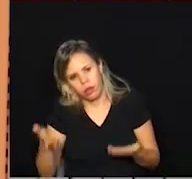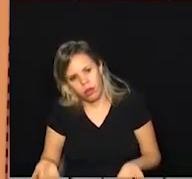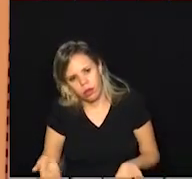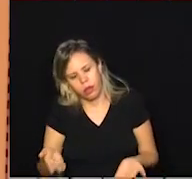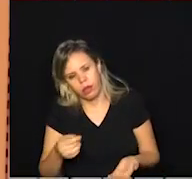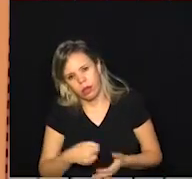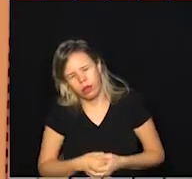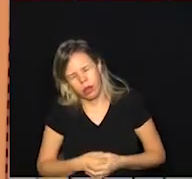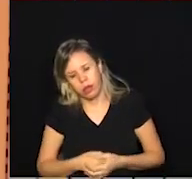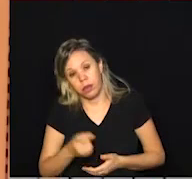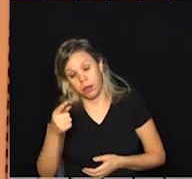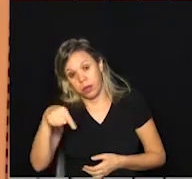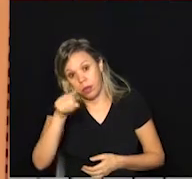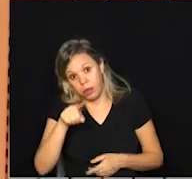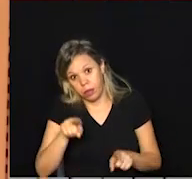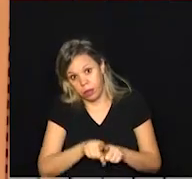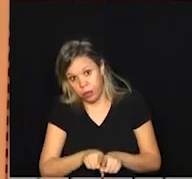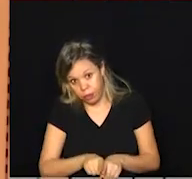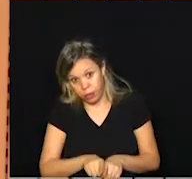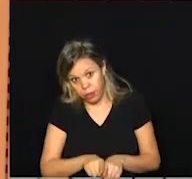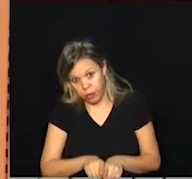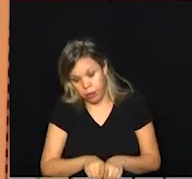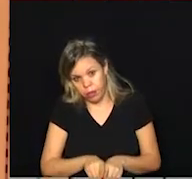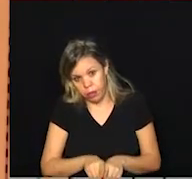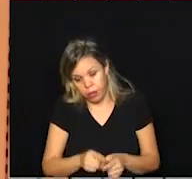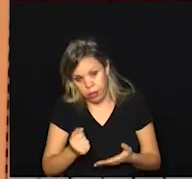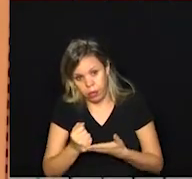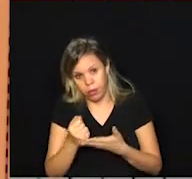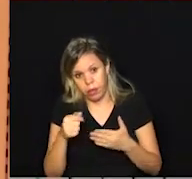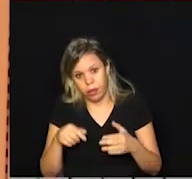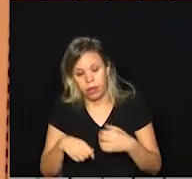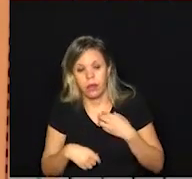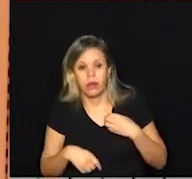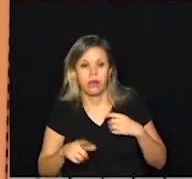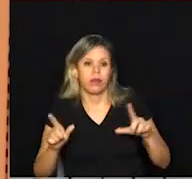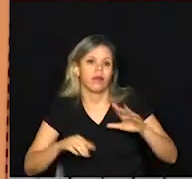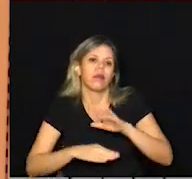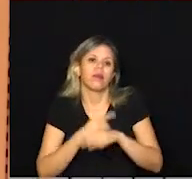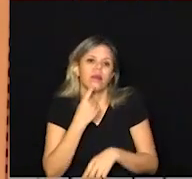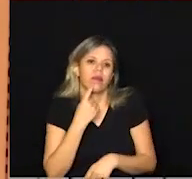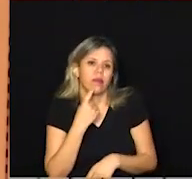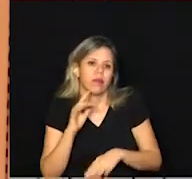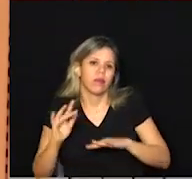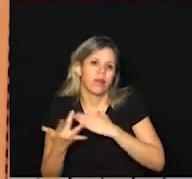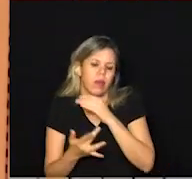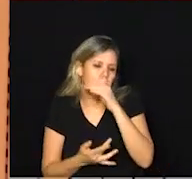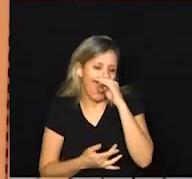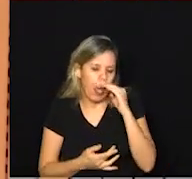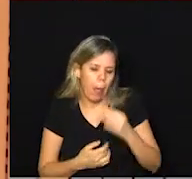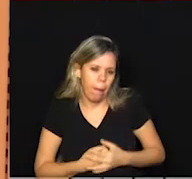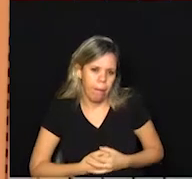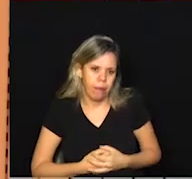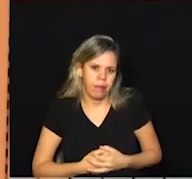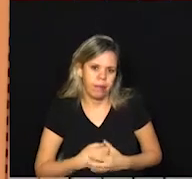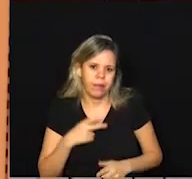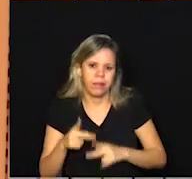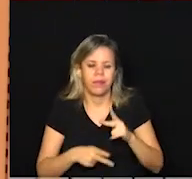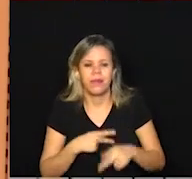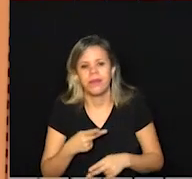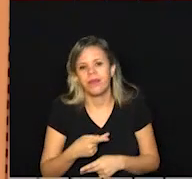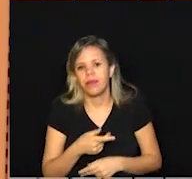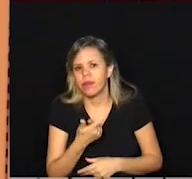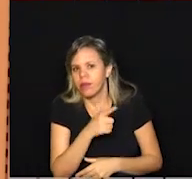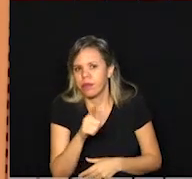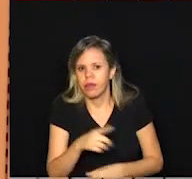então e você que nos acompanhou através da TV Câmara e das redes sociais porque eles e para